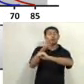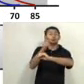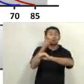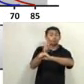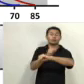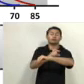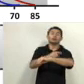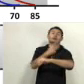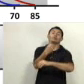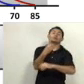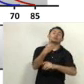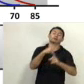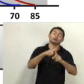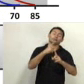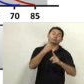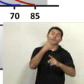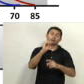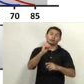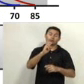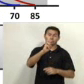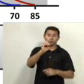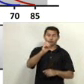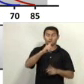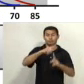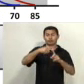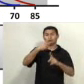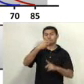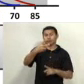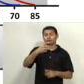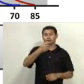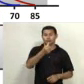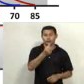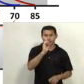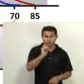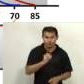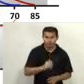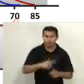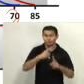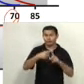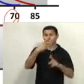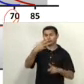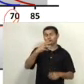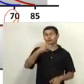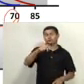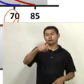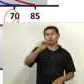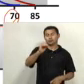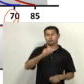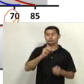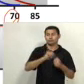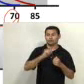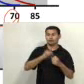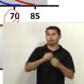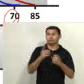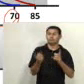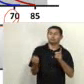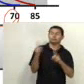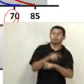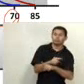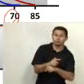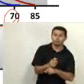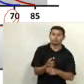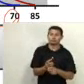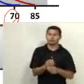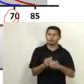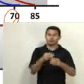Média mais 1 sigma, média mais 10, 50. Mais 2 sigma, 60. Mais 3 sigma, 70. Se eu fizer isso ao contrário,